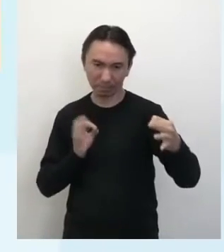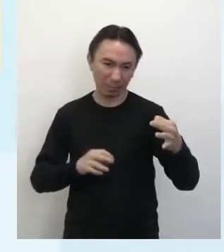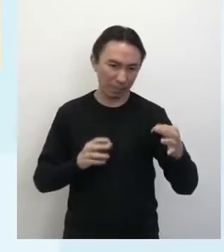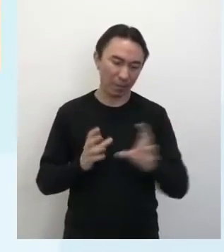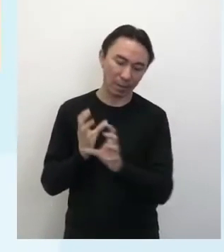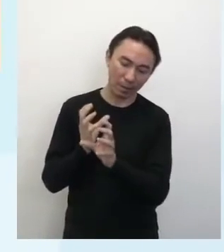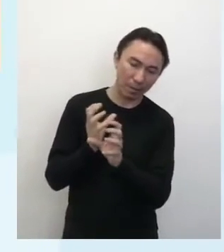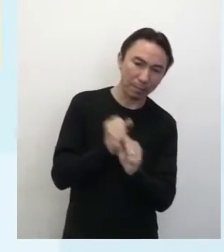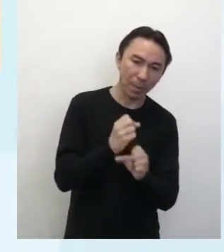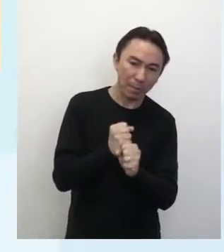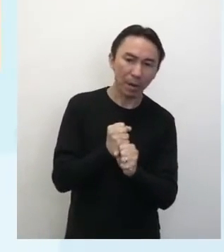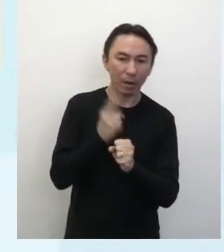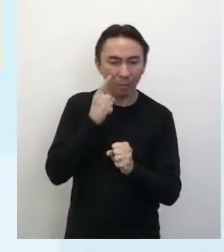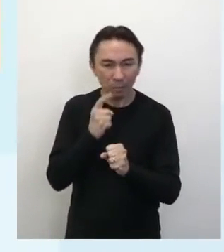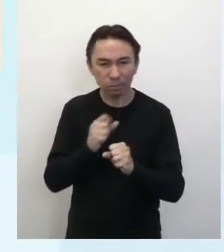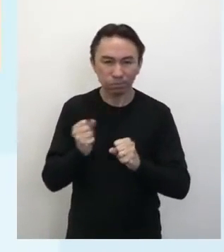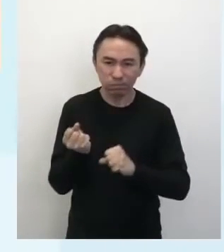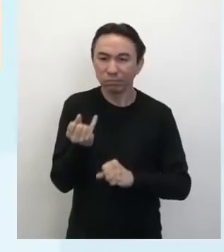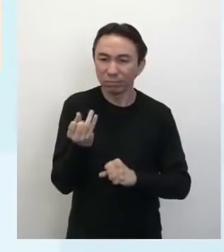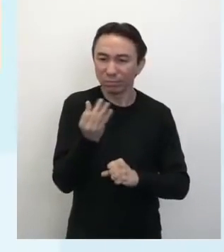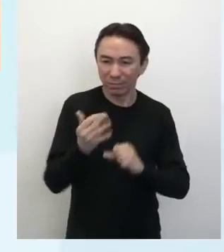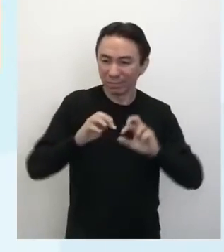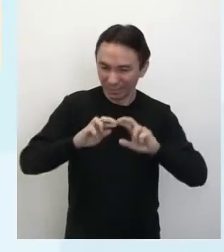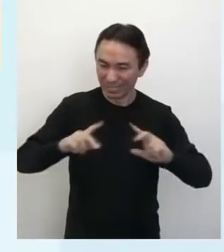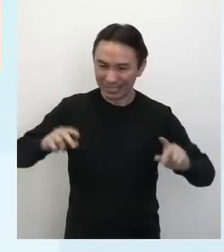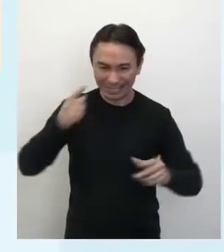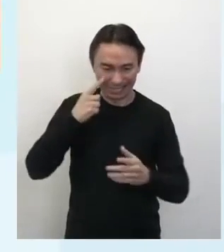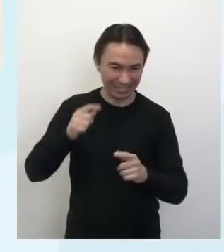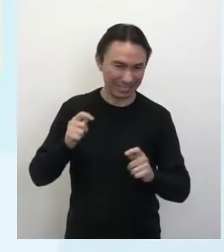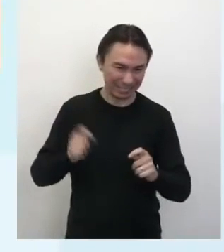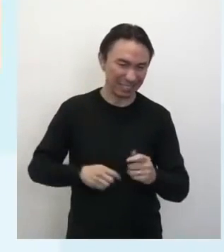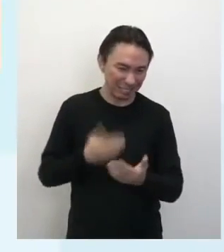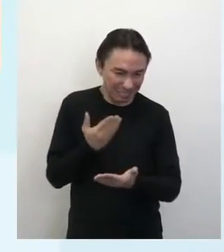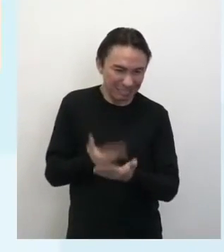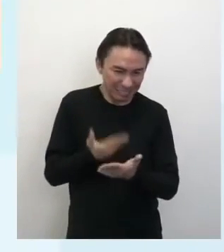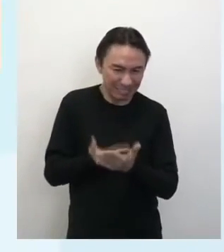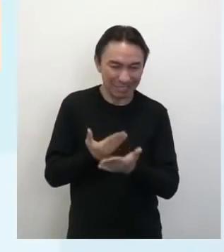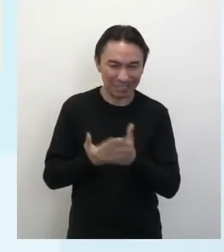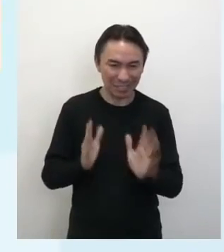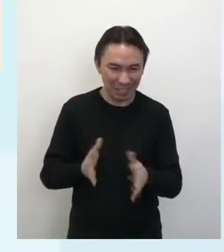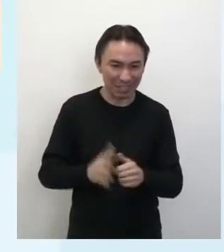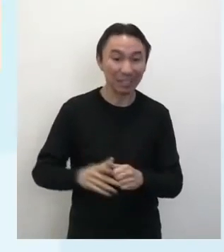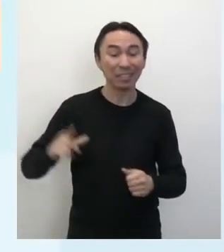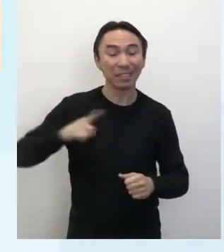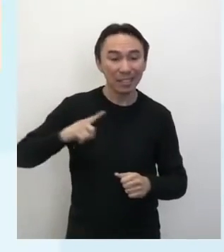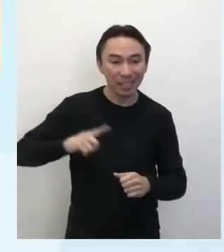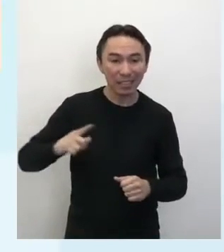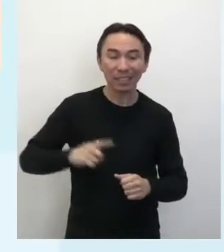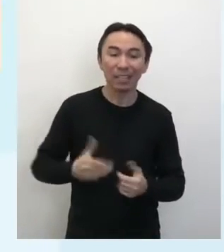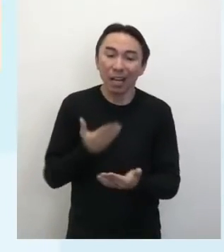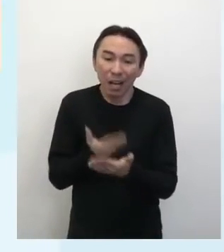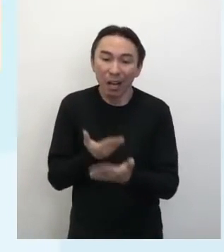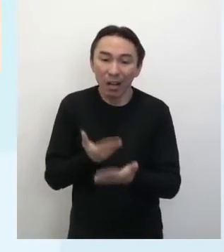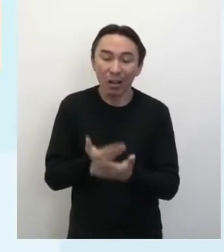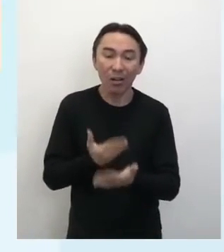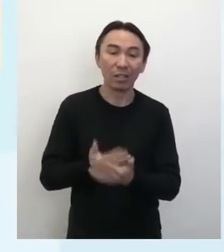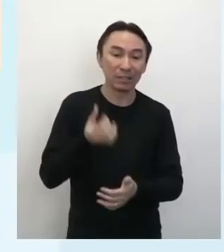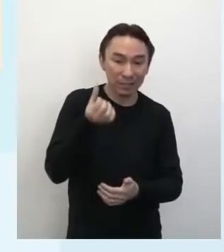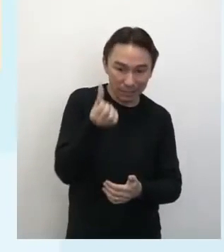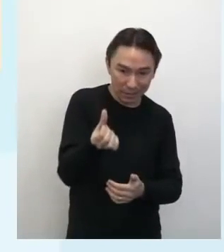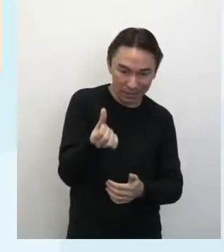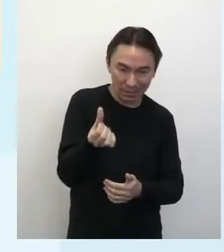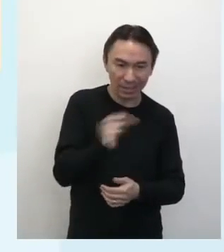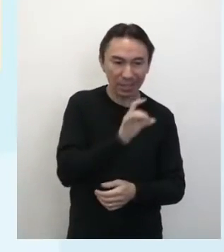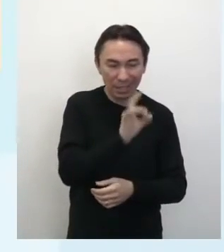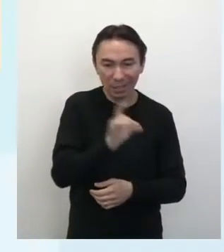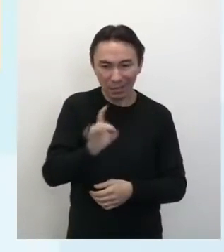essa sequência de atividades, né? E você percebe que nós tivemos 6 aulas, cada uma das aulas nós falamos de uma